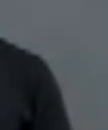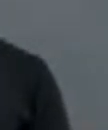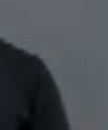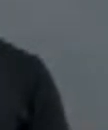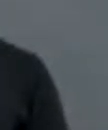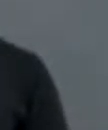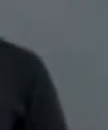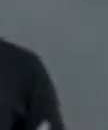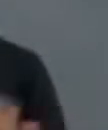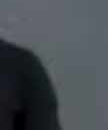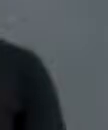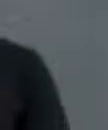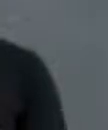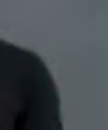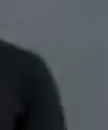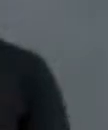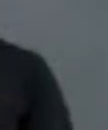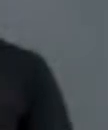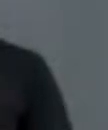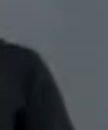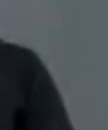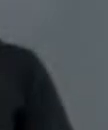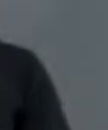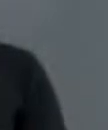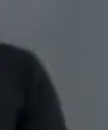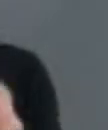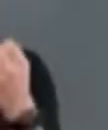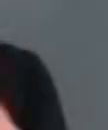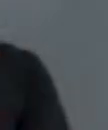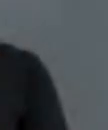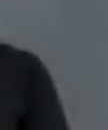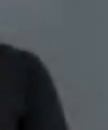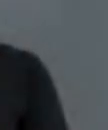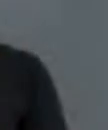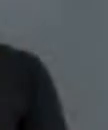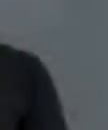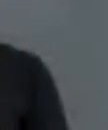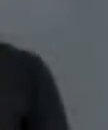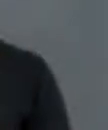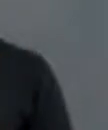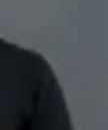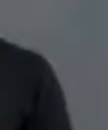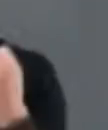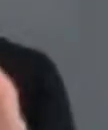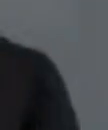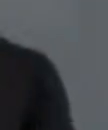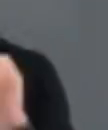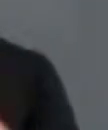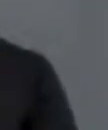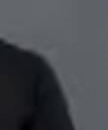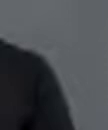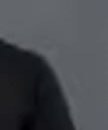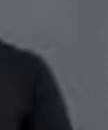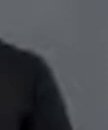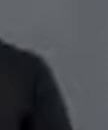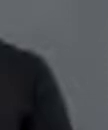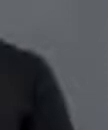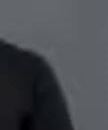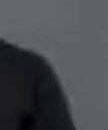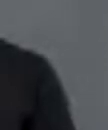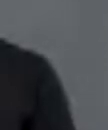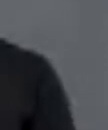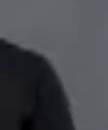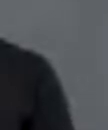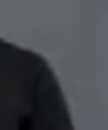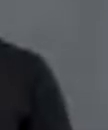bastava um jipe, um cabo e 2 soldados, mas a intenção era outra. A intenção era pegar